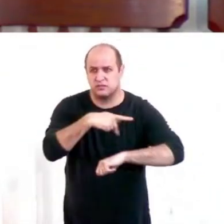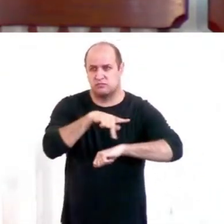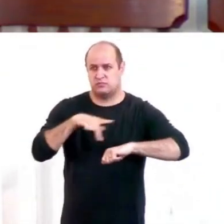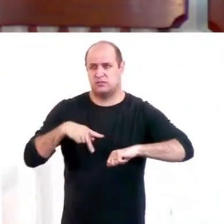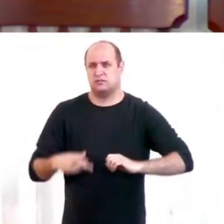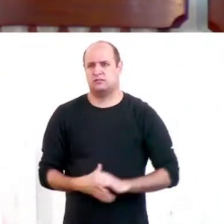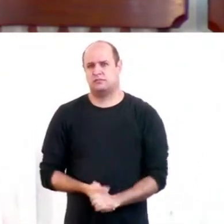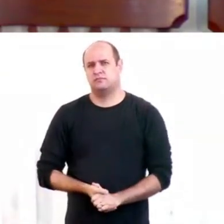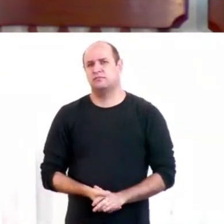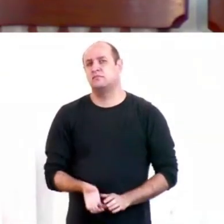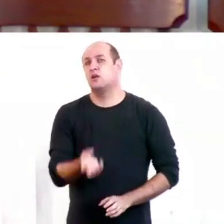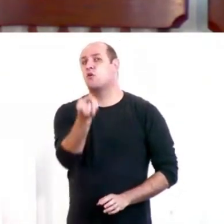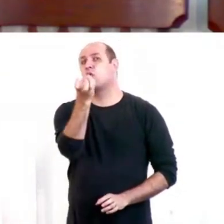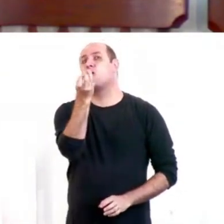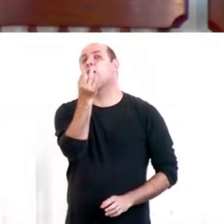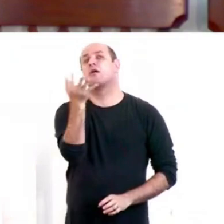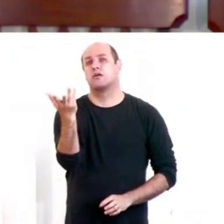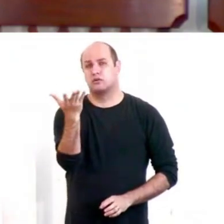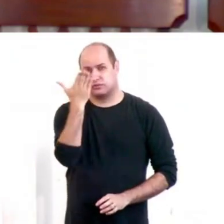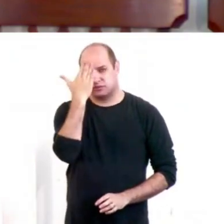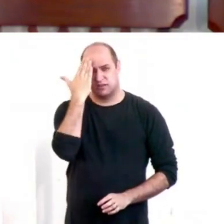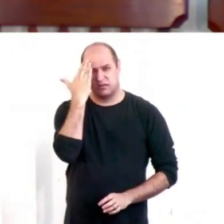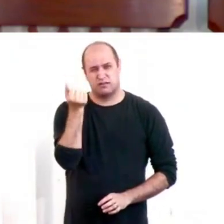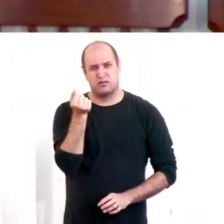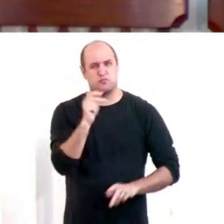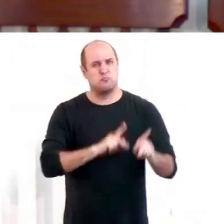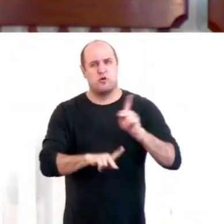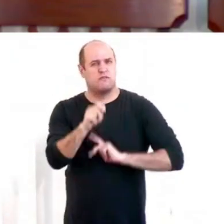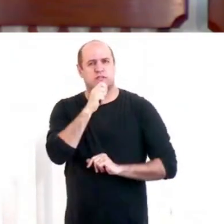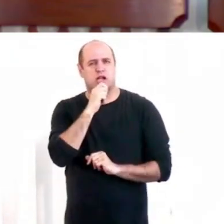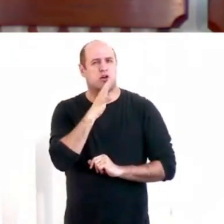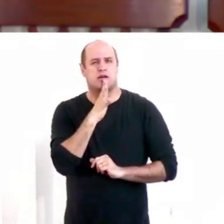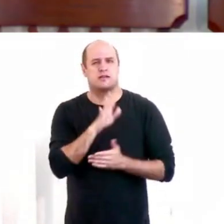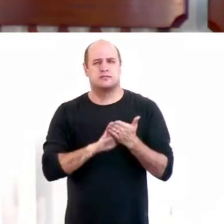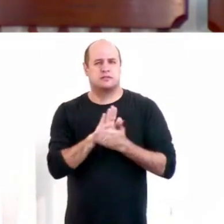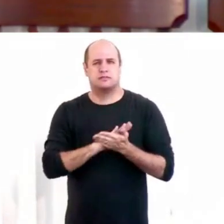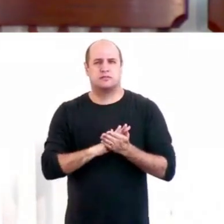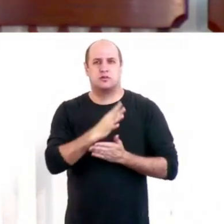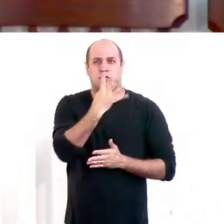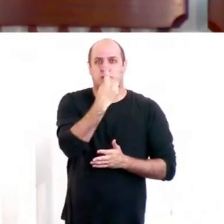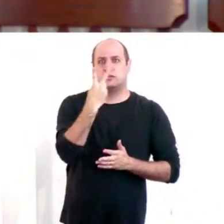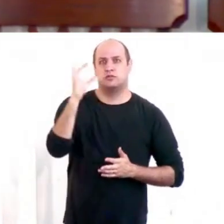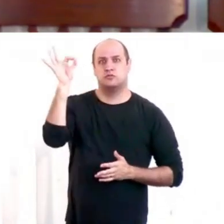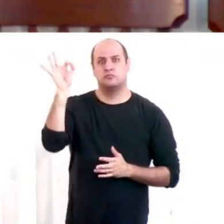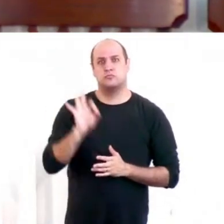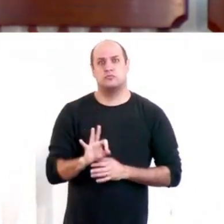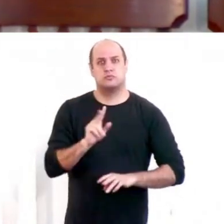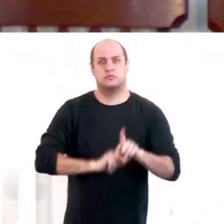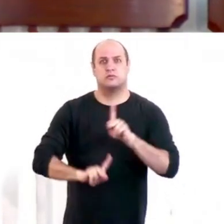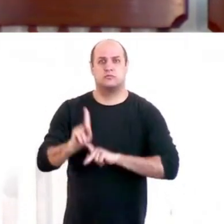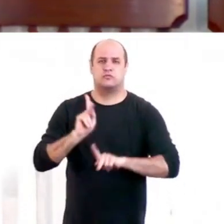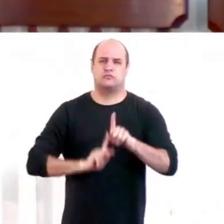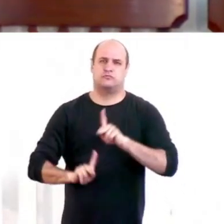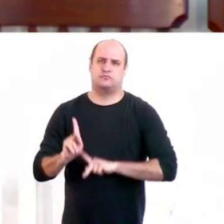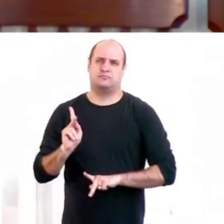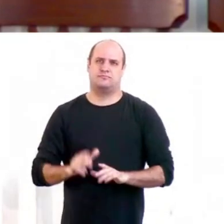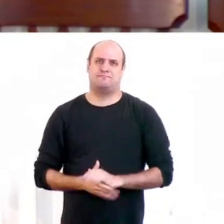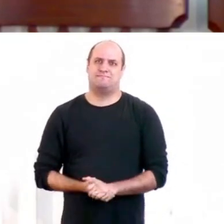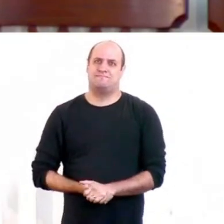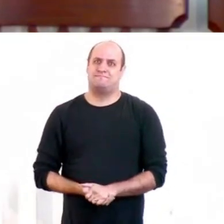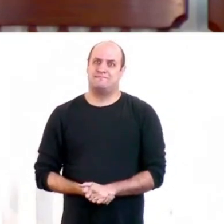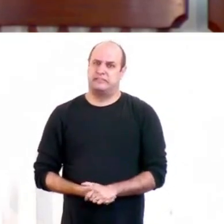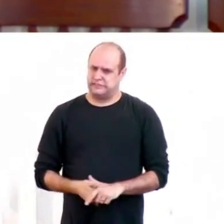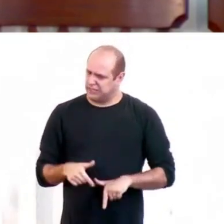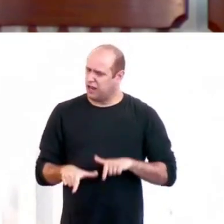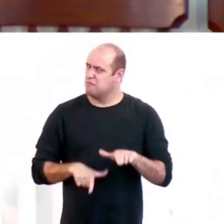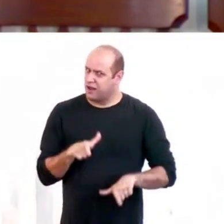de povos não alcançados hoje? 42% da população terrestre. Será que temos muito trabalho a fazer ainda